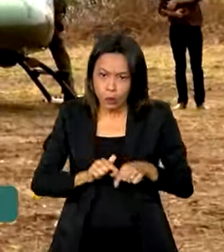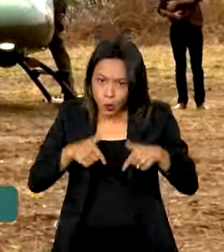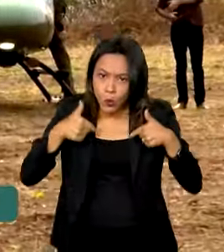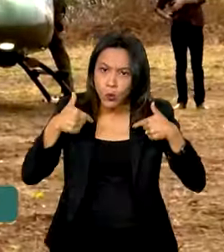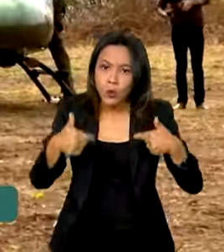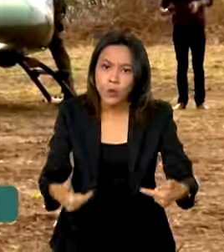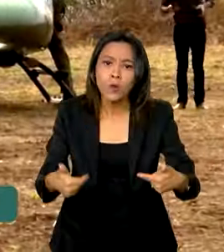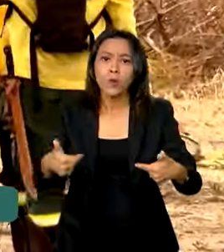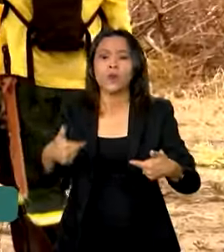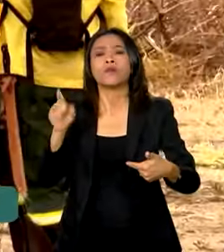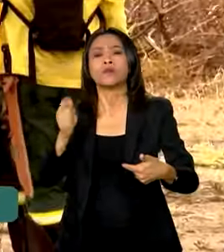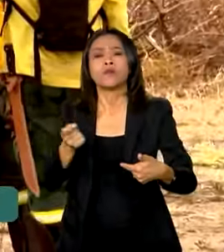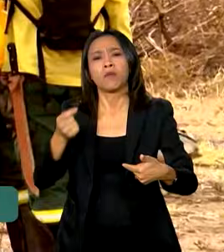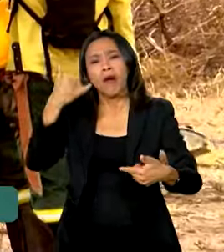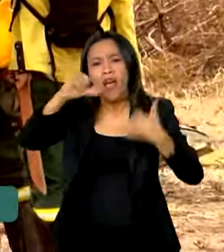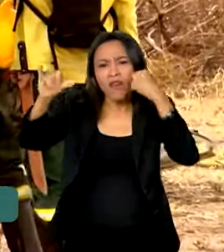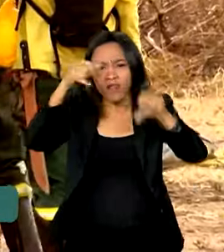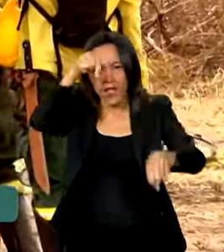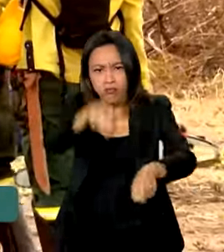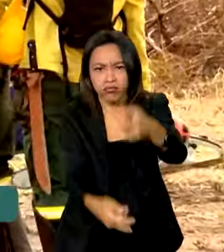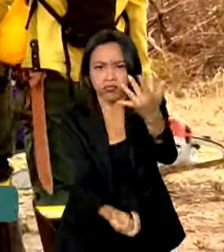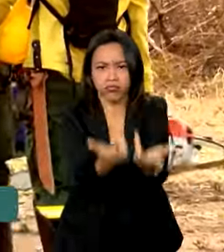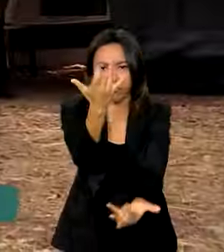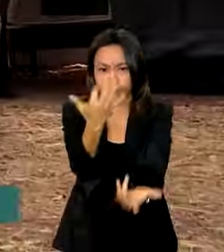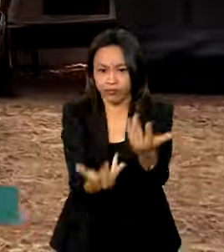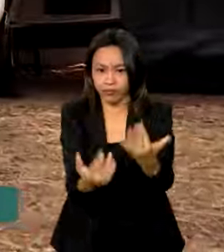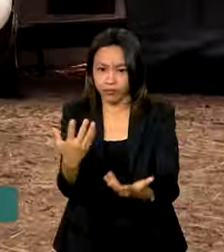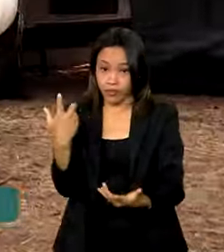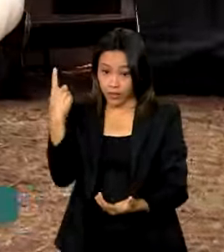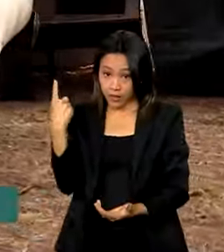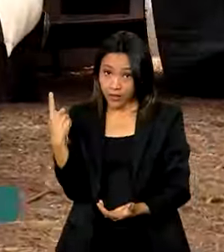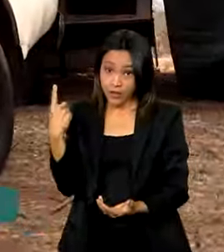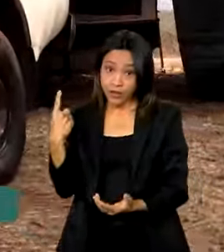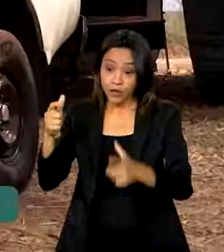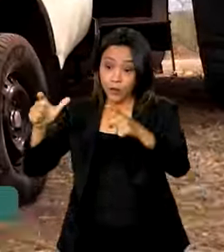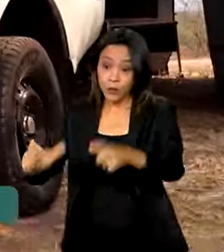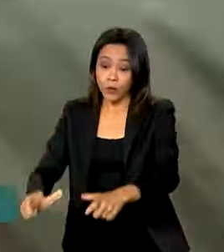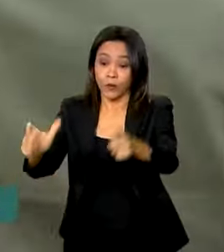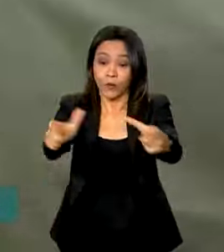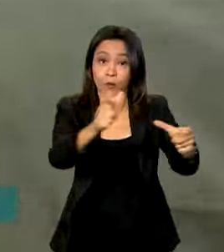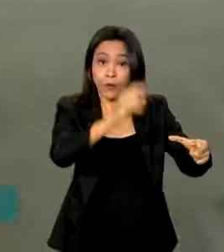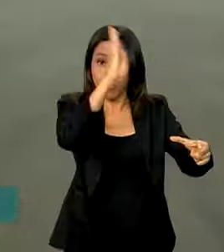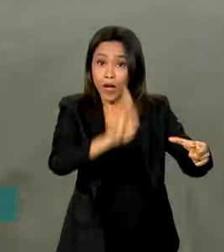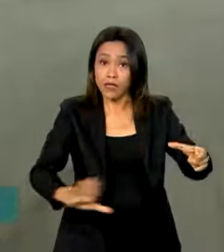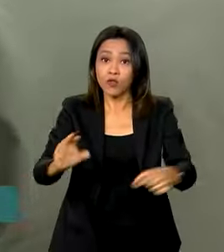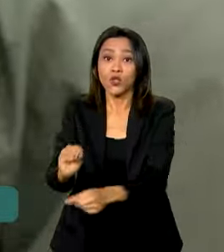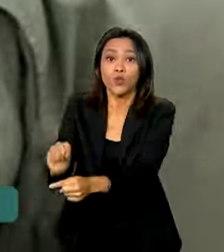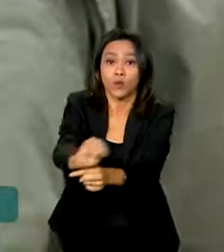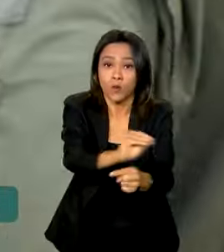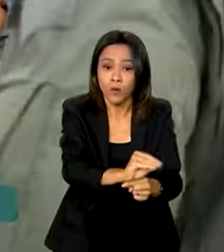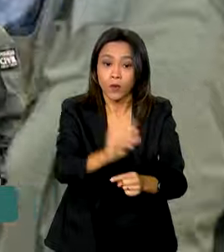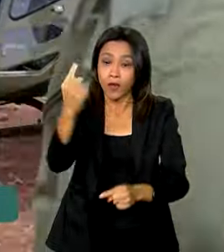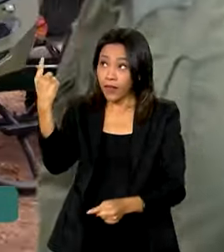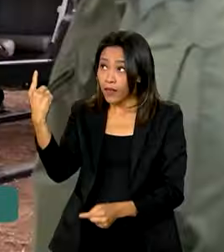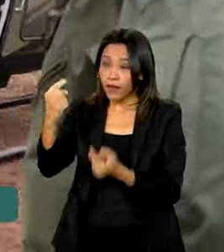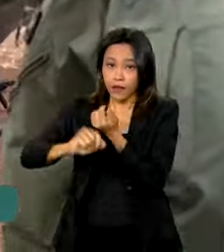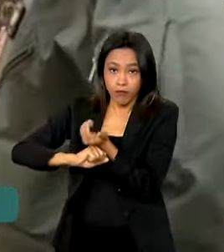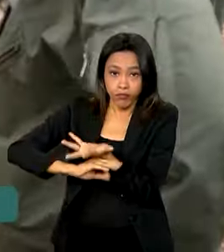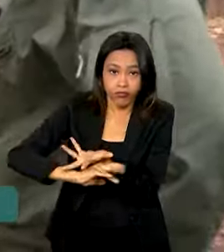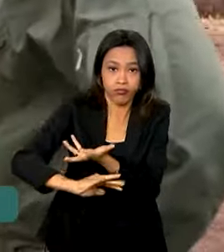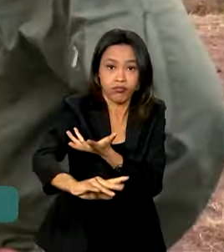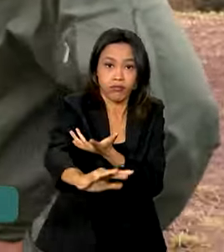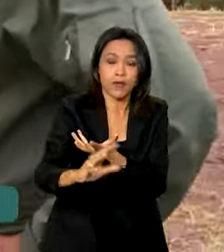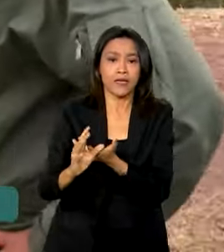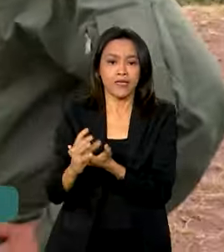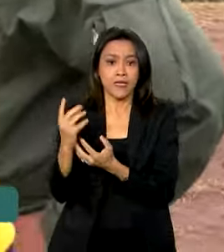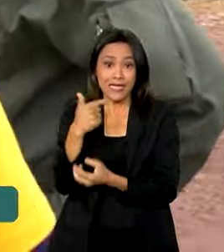as operações de combate aos incêndios em unidades de conservação federais. Só na região do Pantanal,